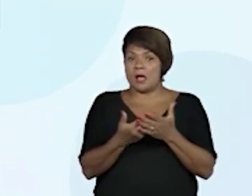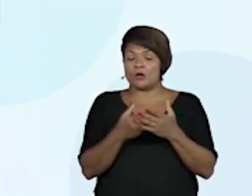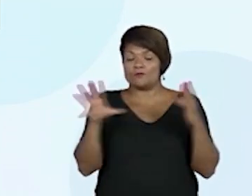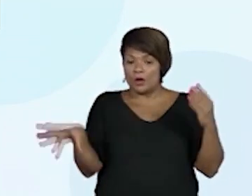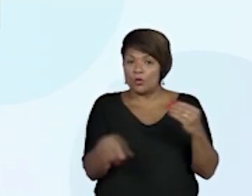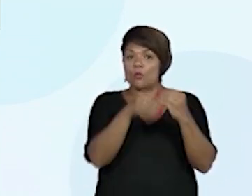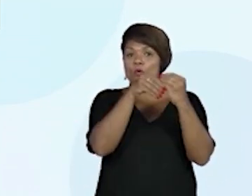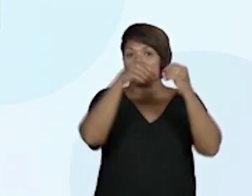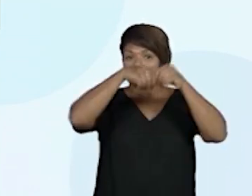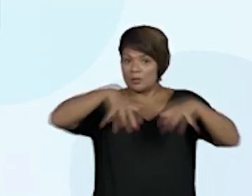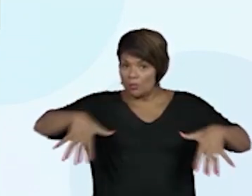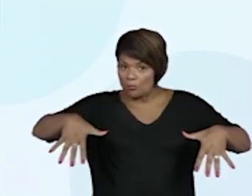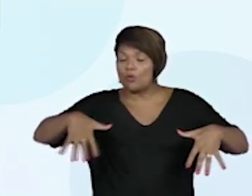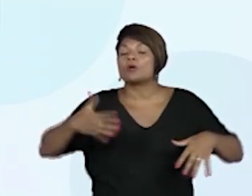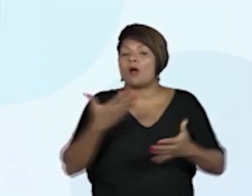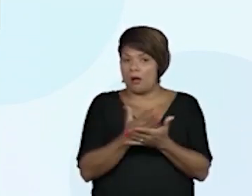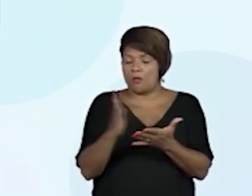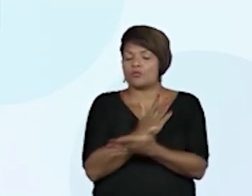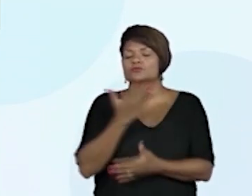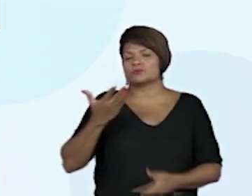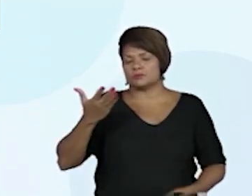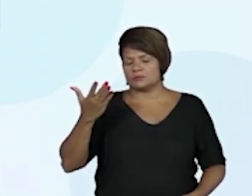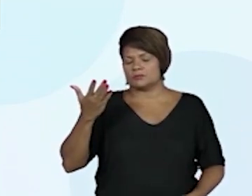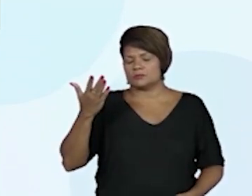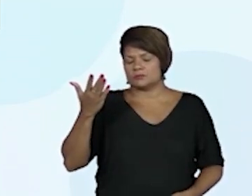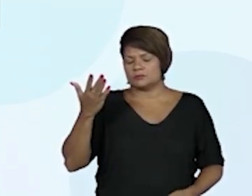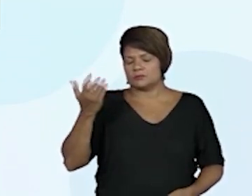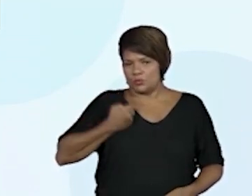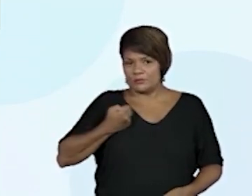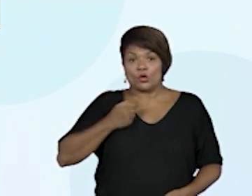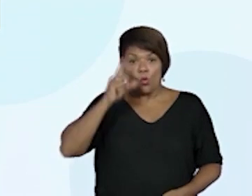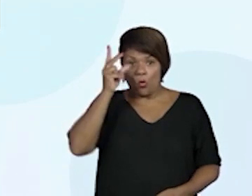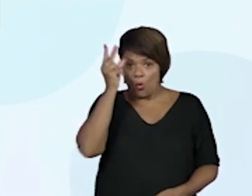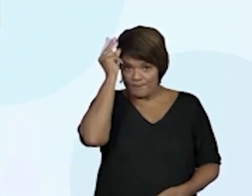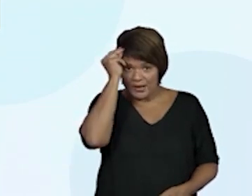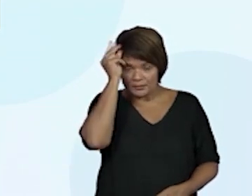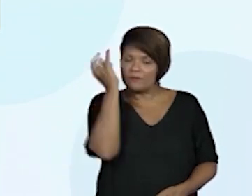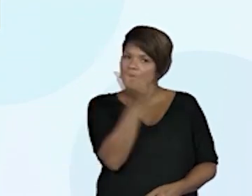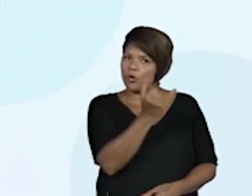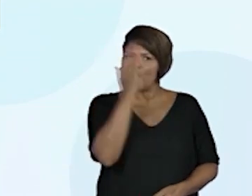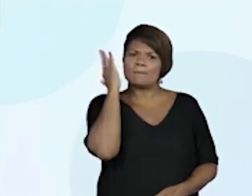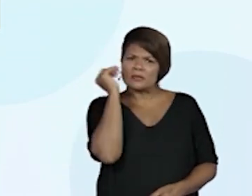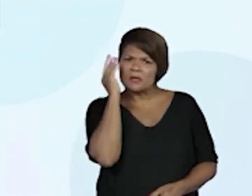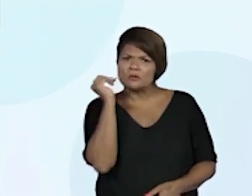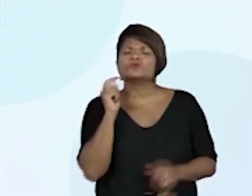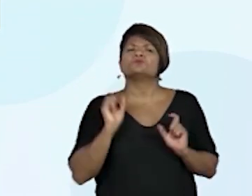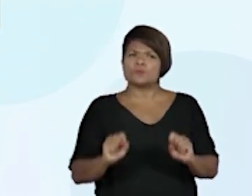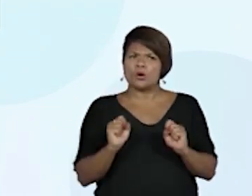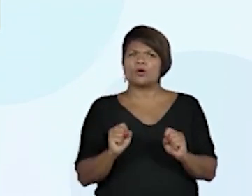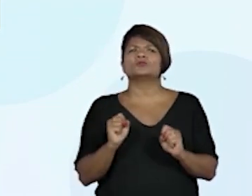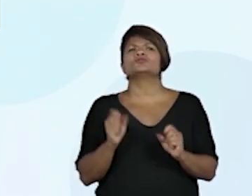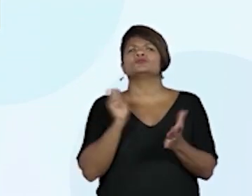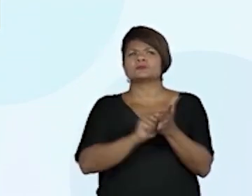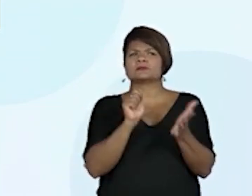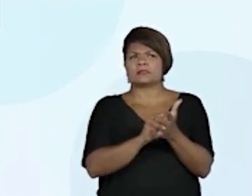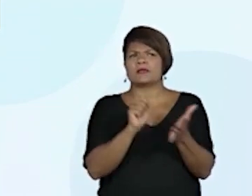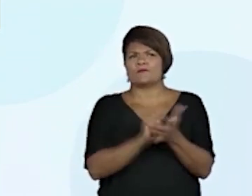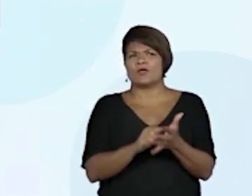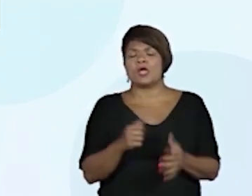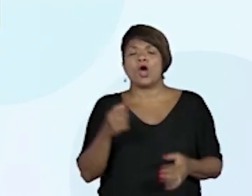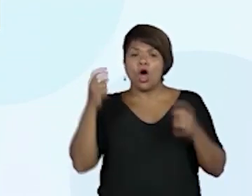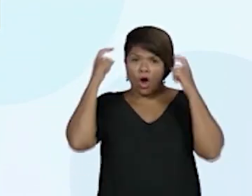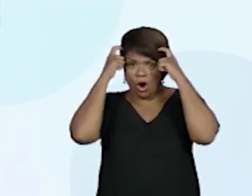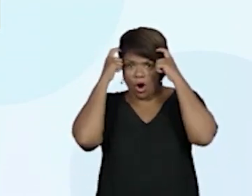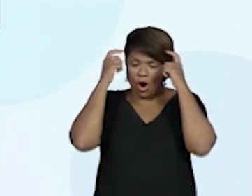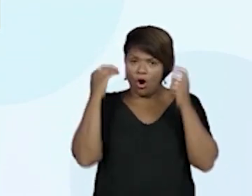decompor alguns números. Roberta disse para Matheus que ela pode escrever a quantidade de ursos rosa de diferentes maneiras